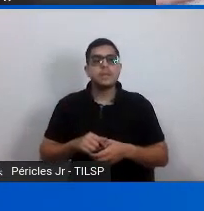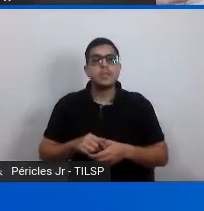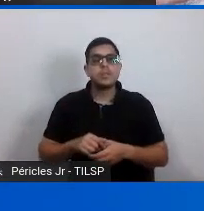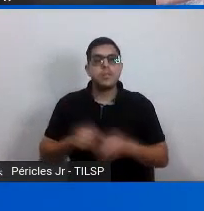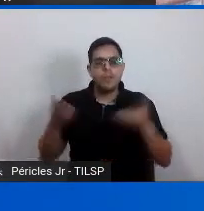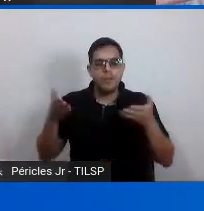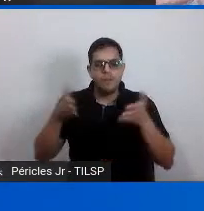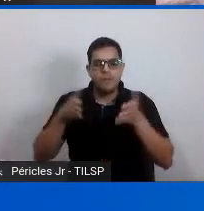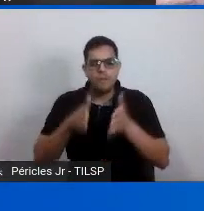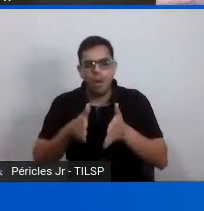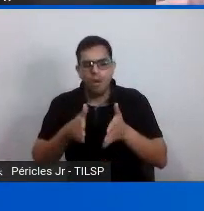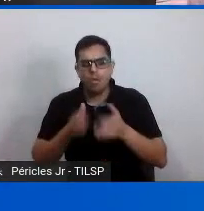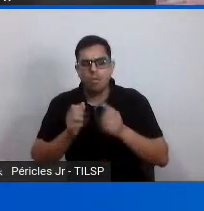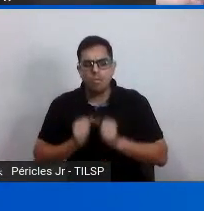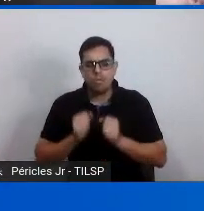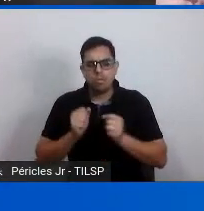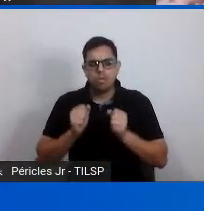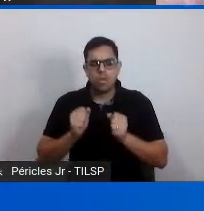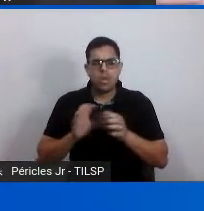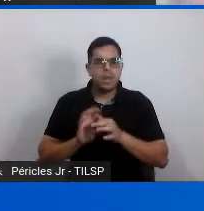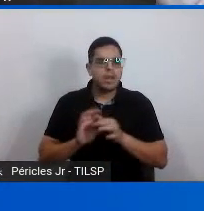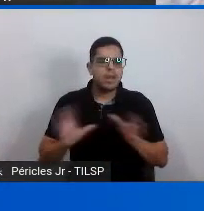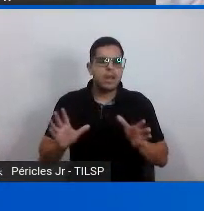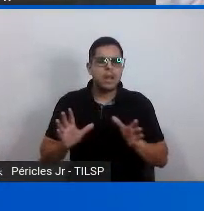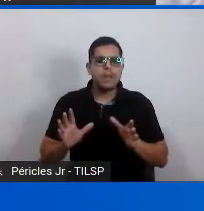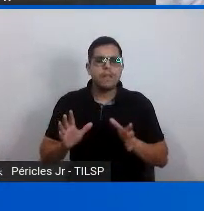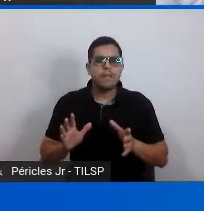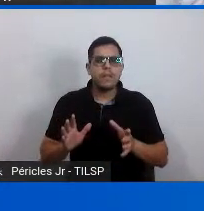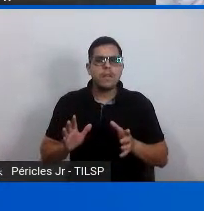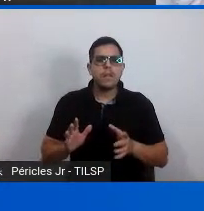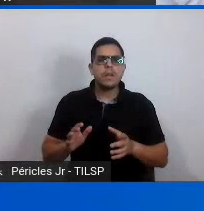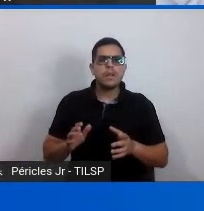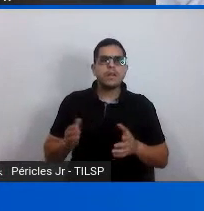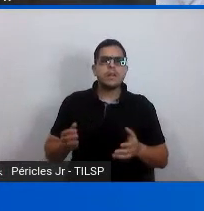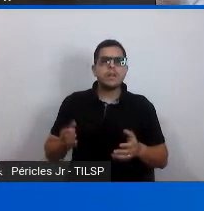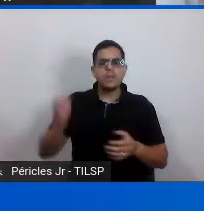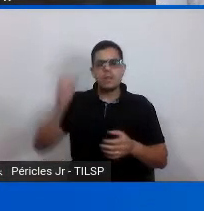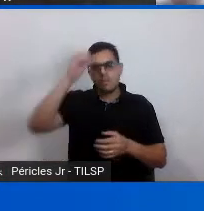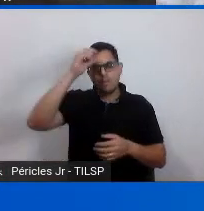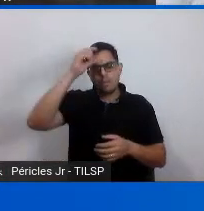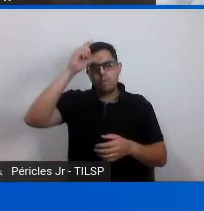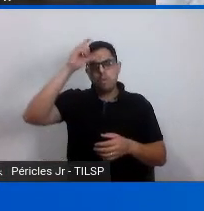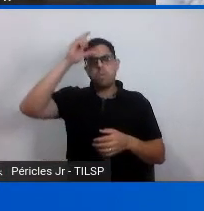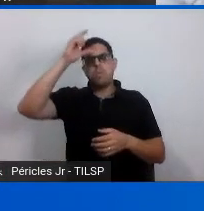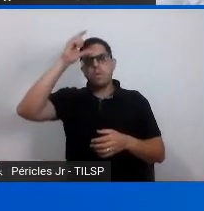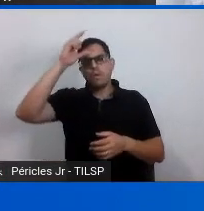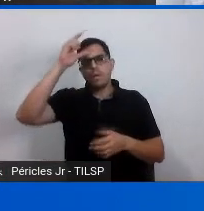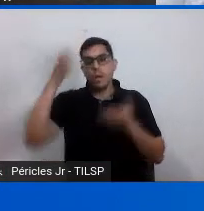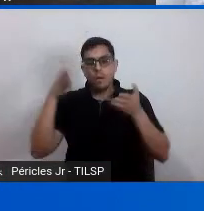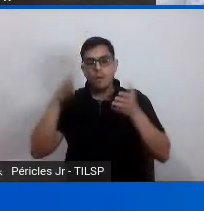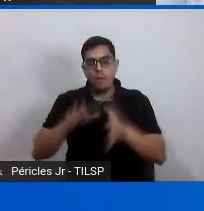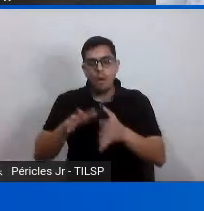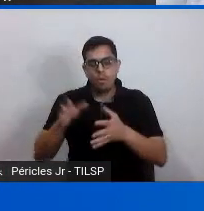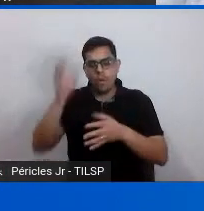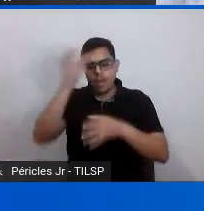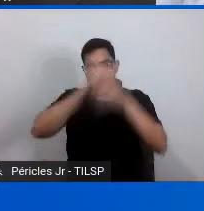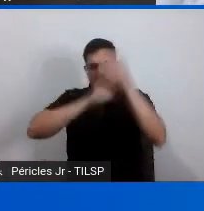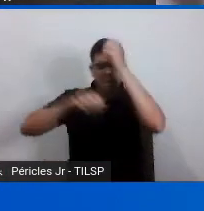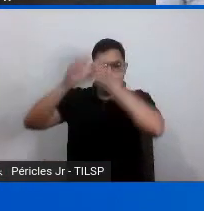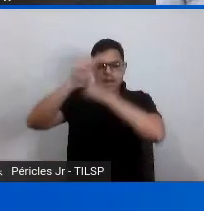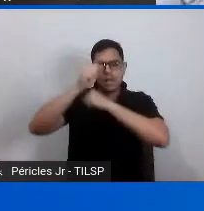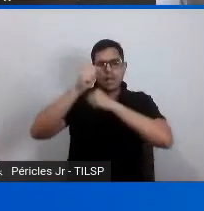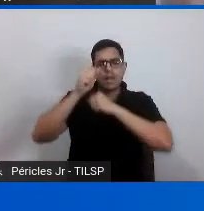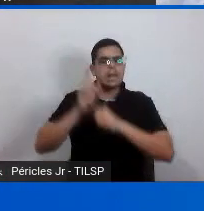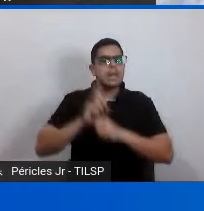foco no processo de aprendizagem e não o foco na tecnologia e isso transforma do tempo em que a gente falava